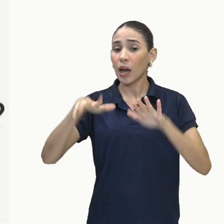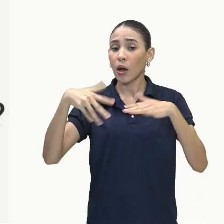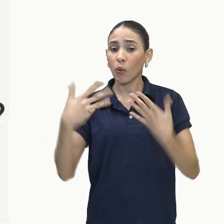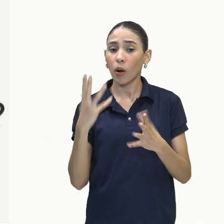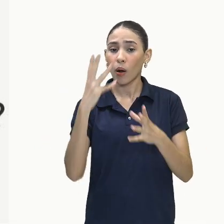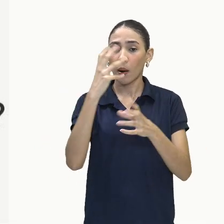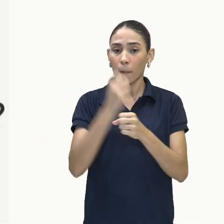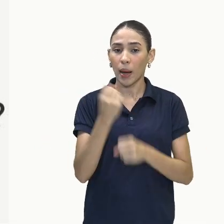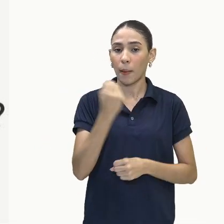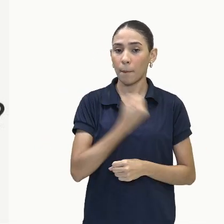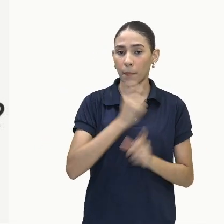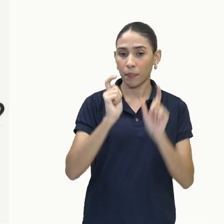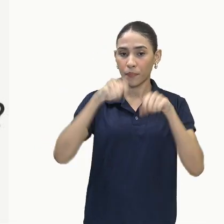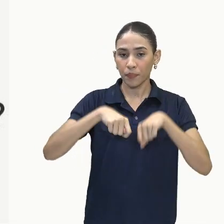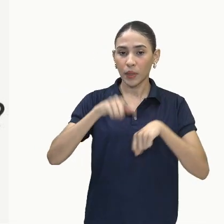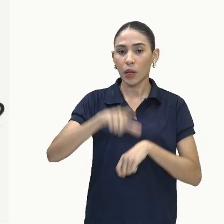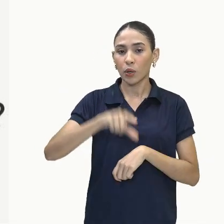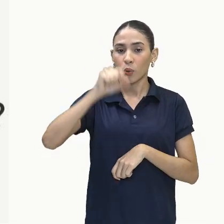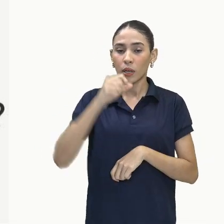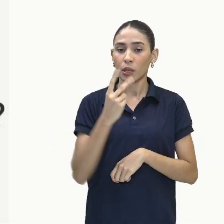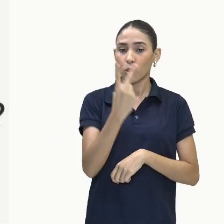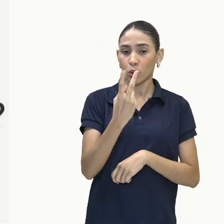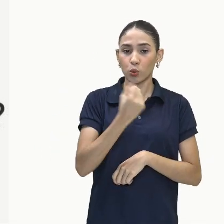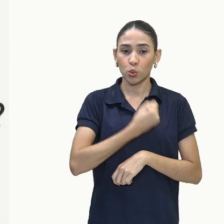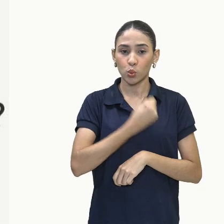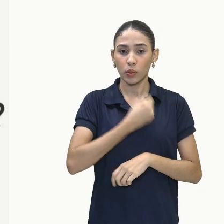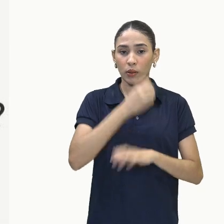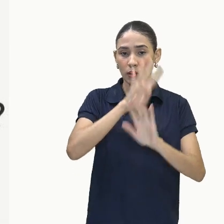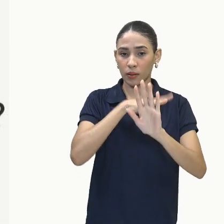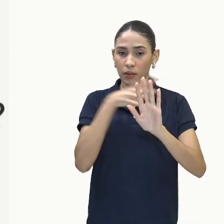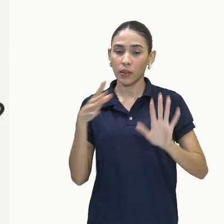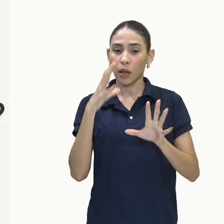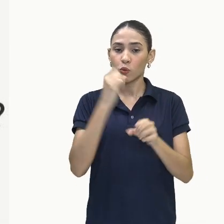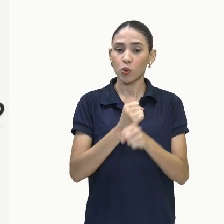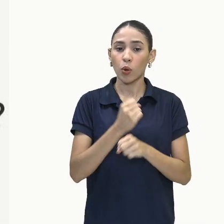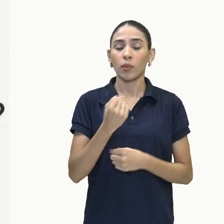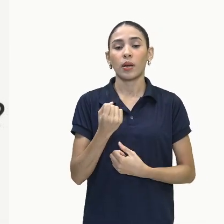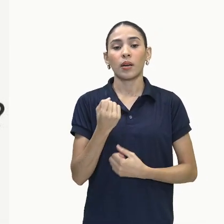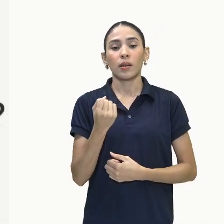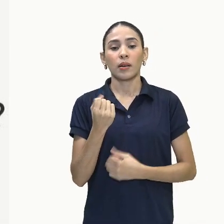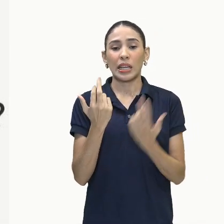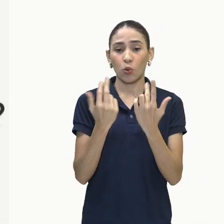escolher aleatoriamente 2 números dessa lista, a soma seja 6?